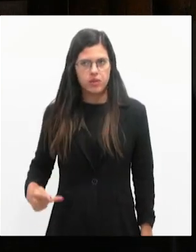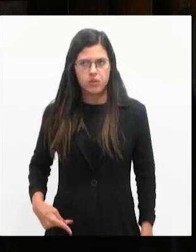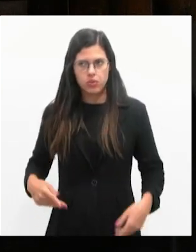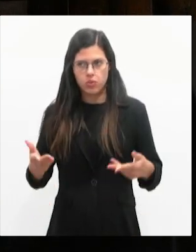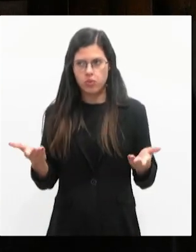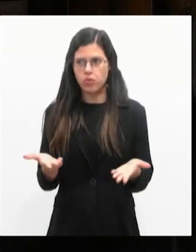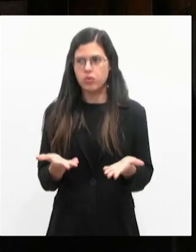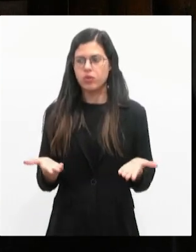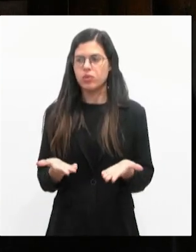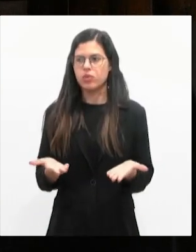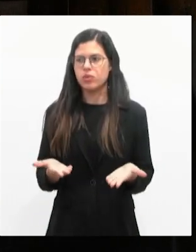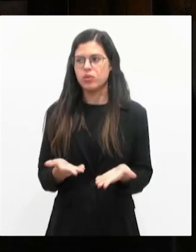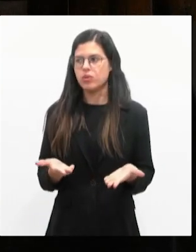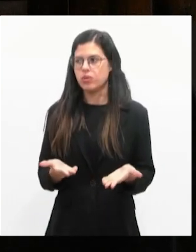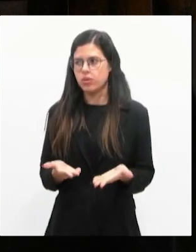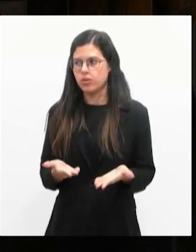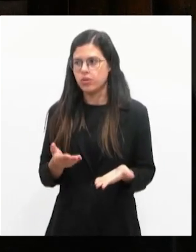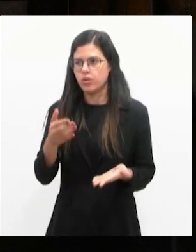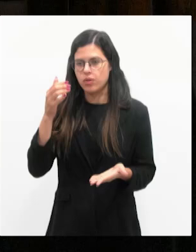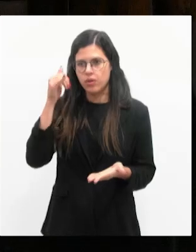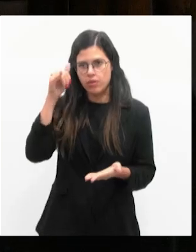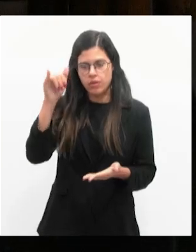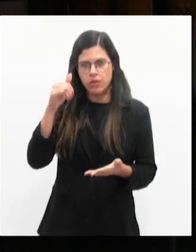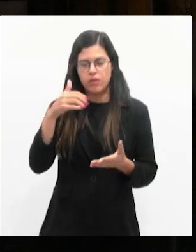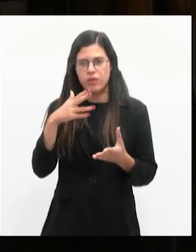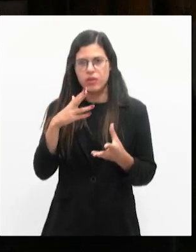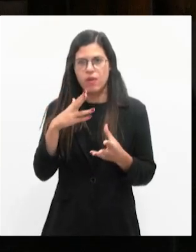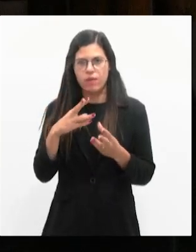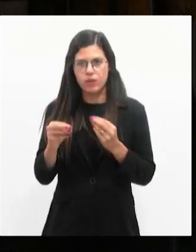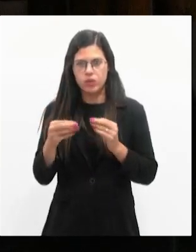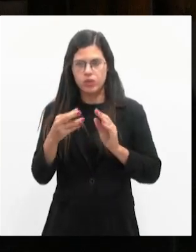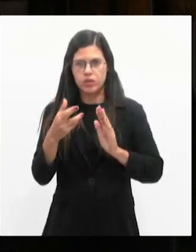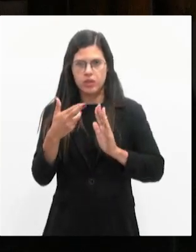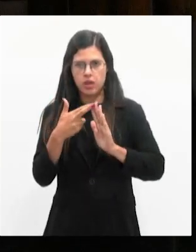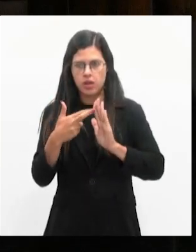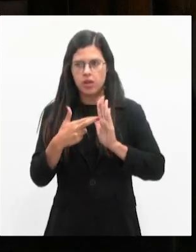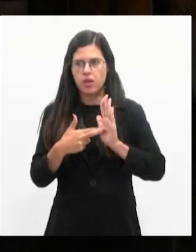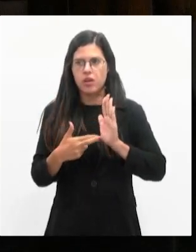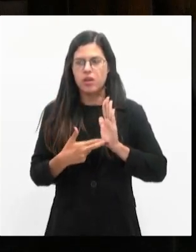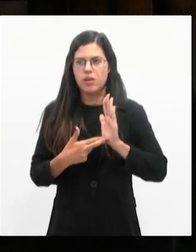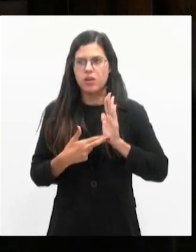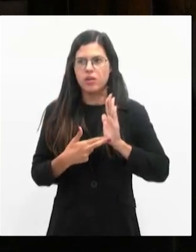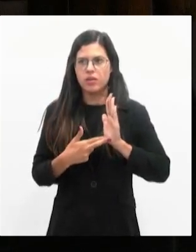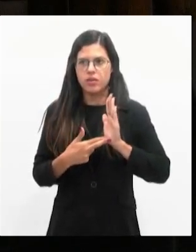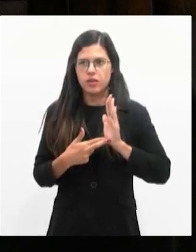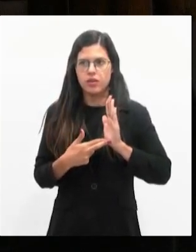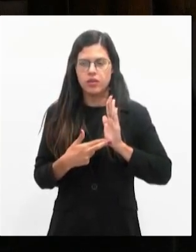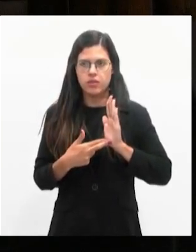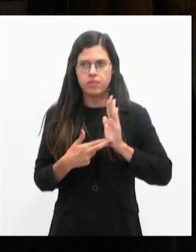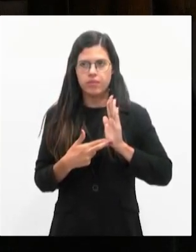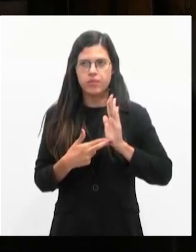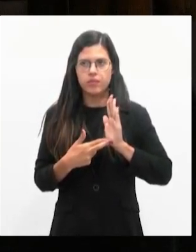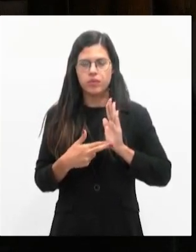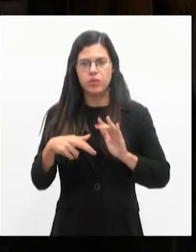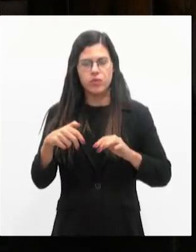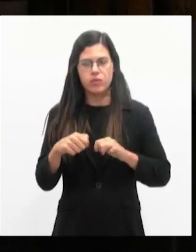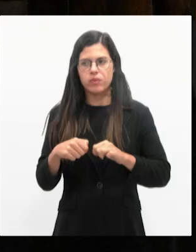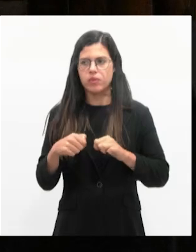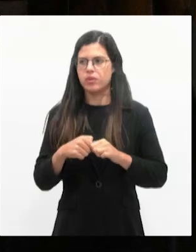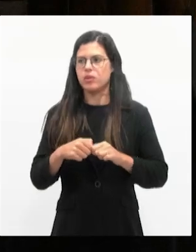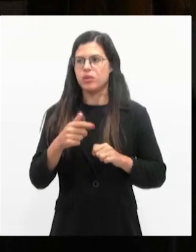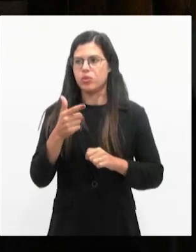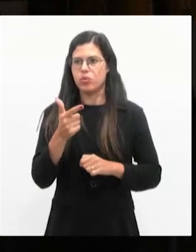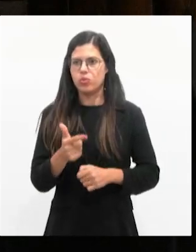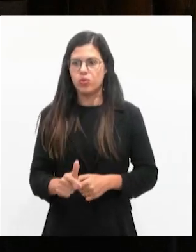hoje, para não fugir à regra, eu vou fazer